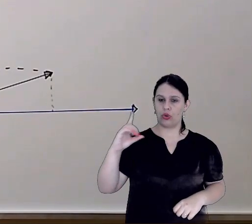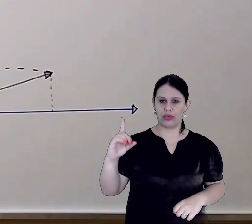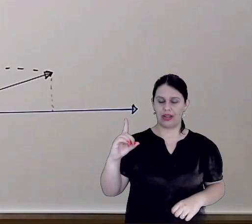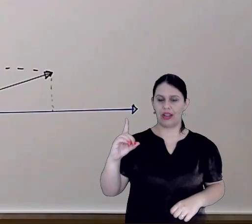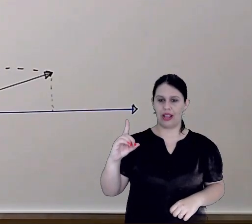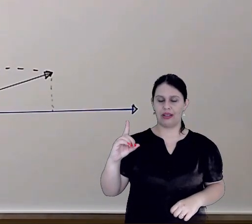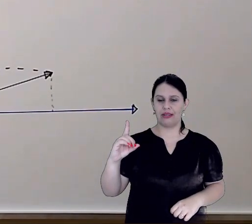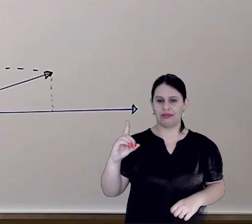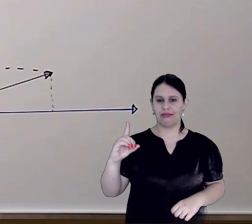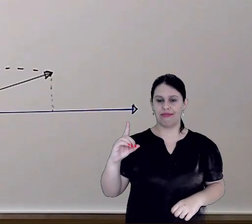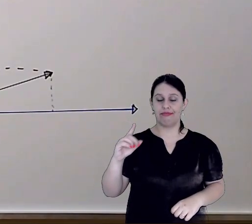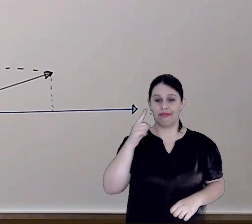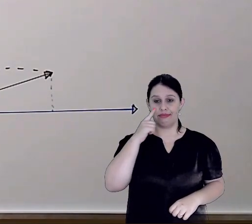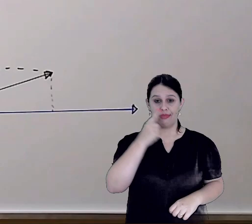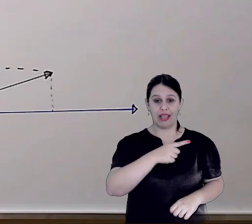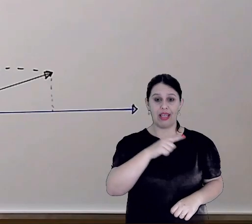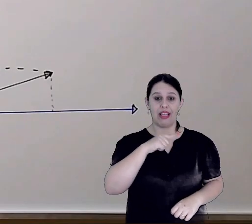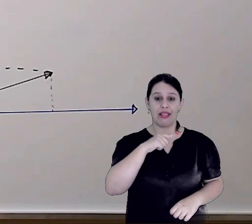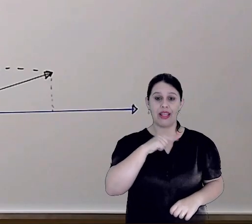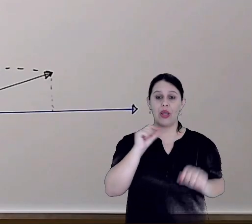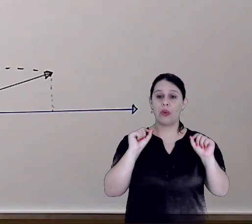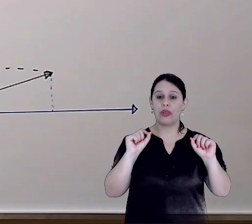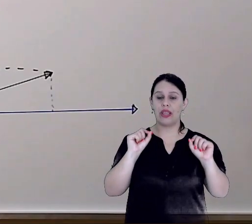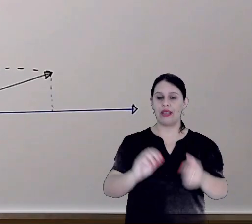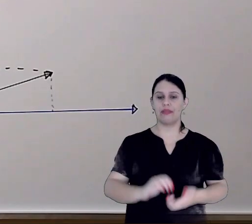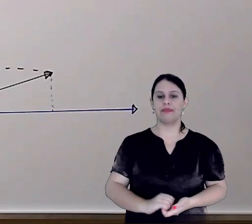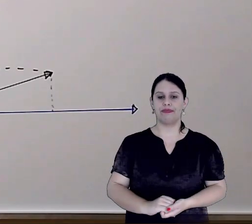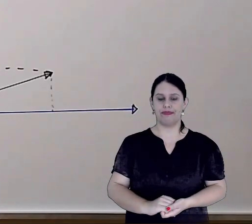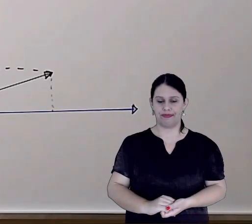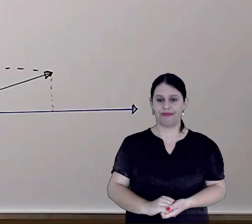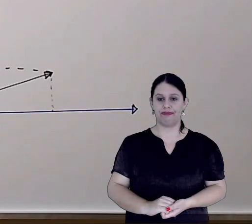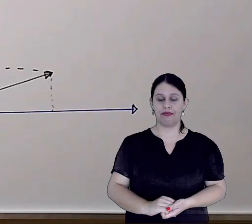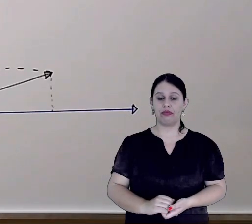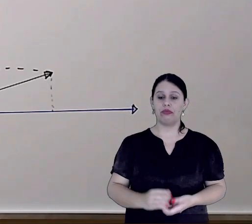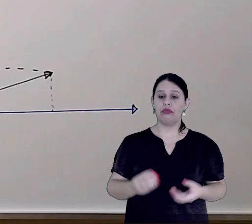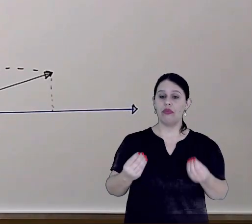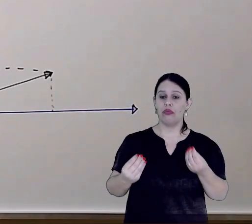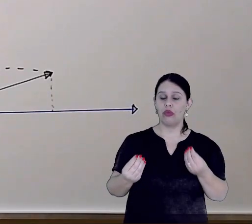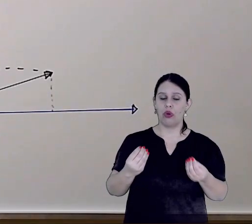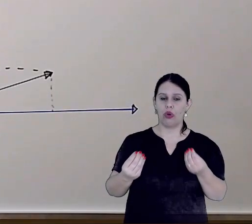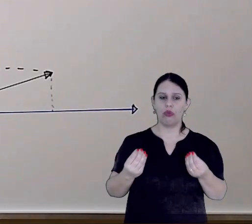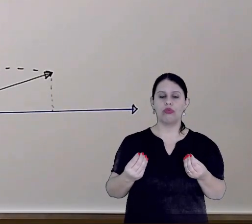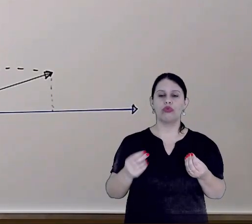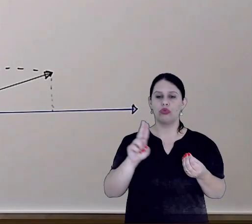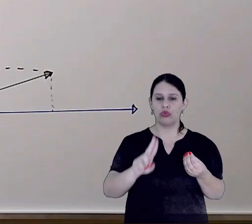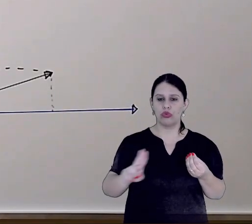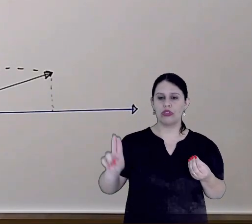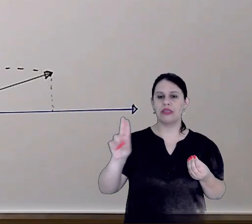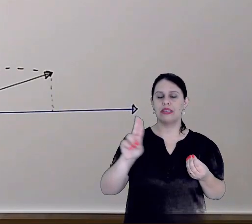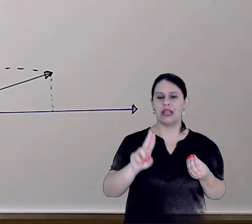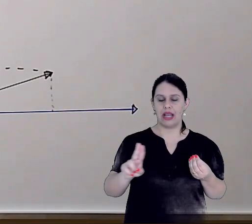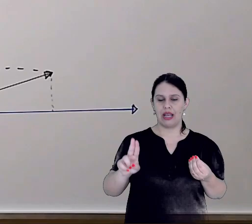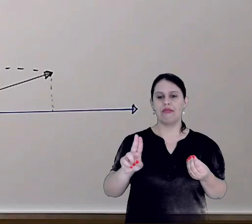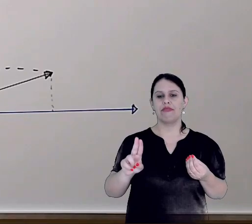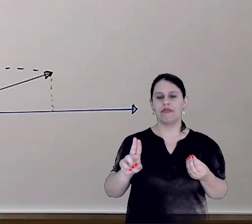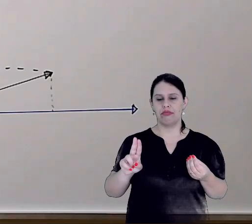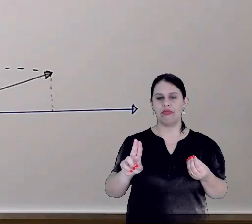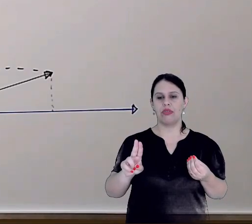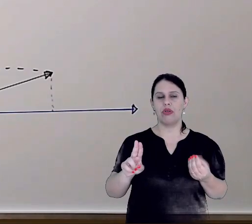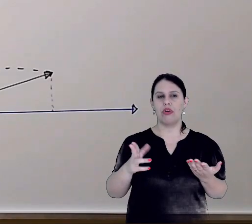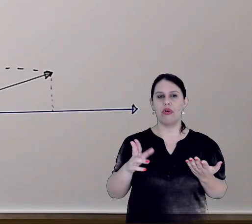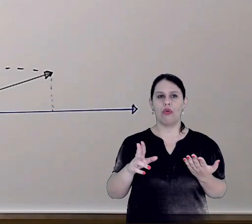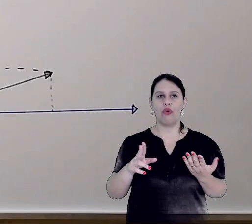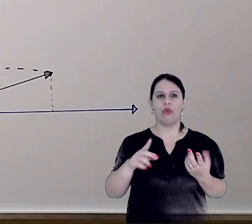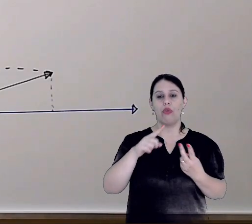retangulares Esse sistema possui uma representação Na qual o vetor